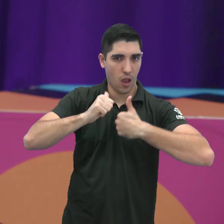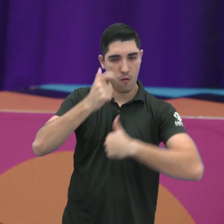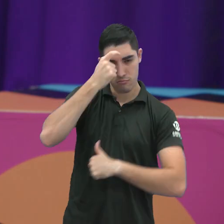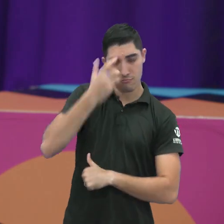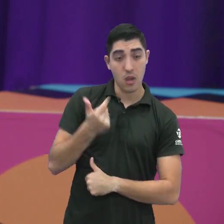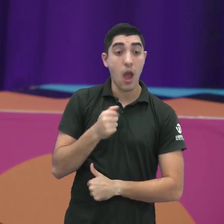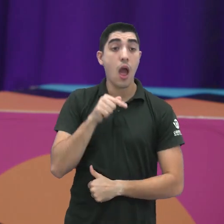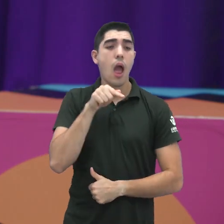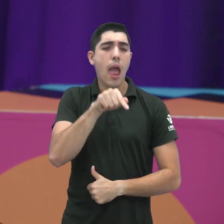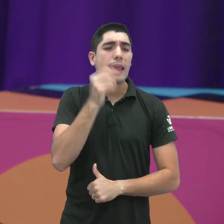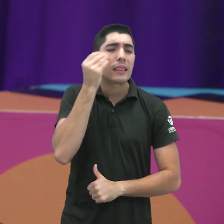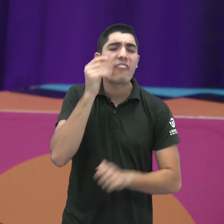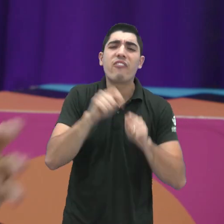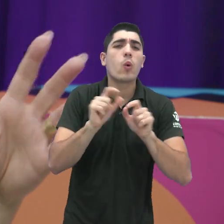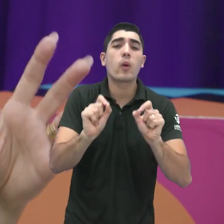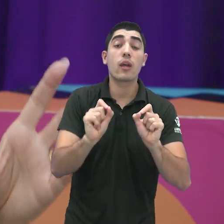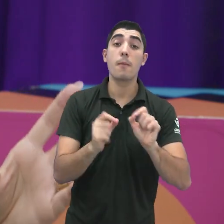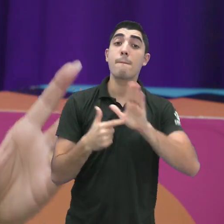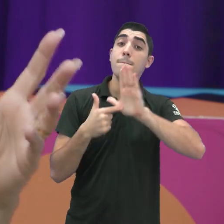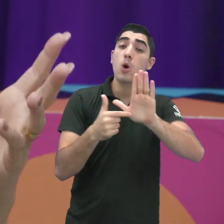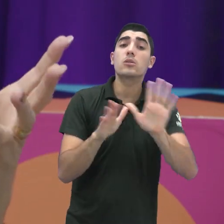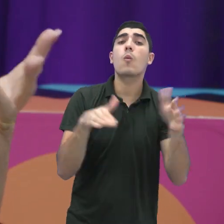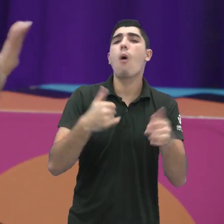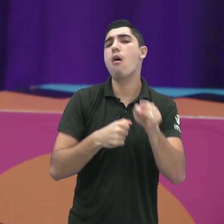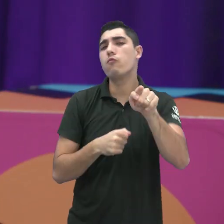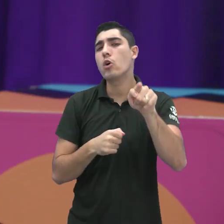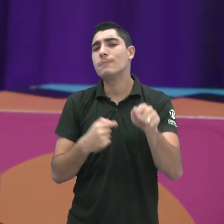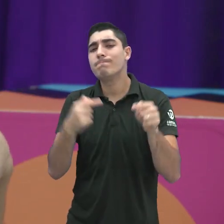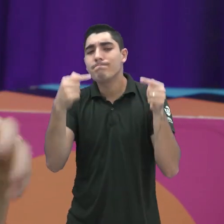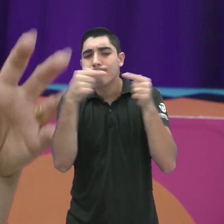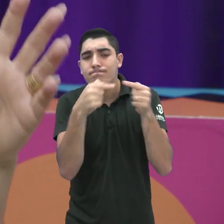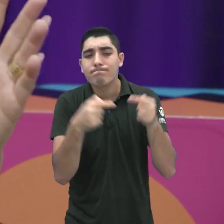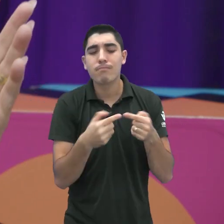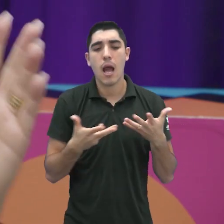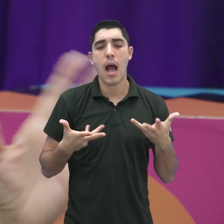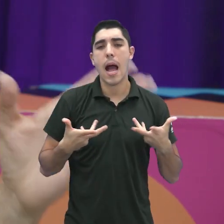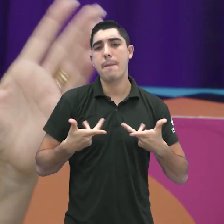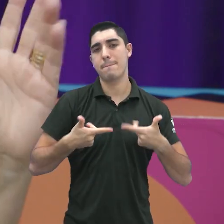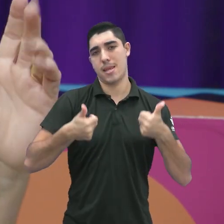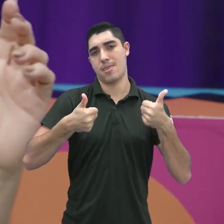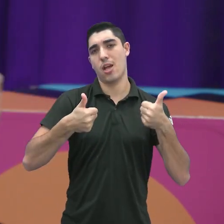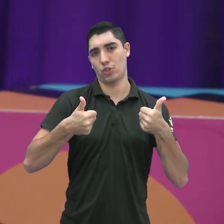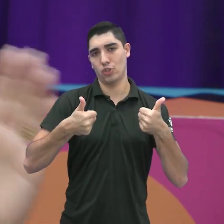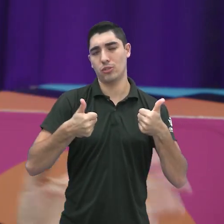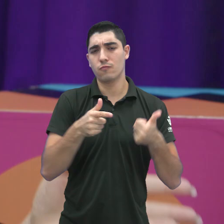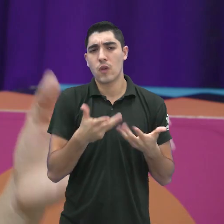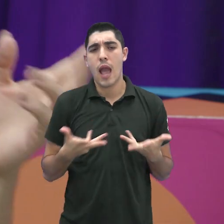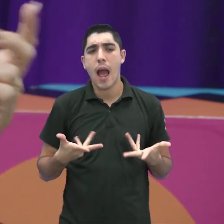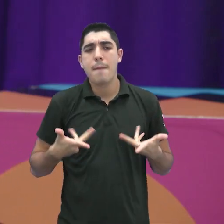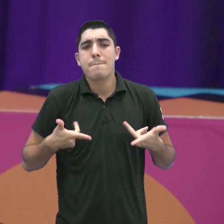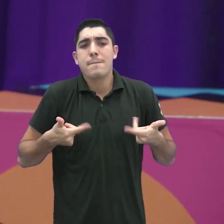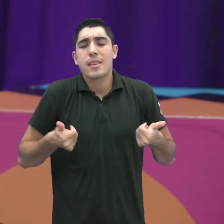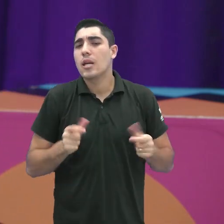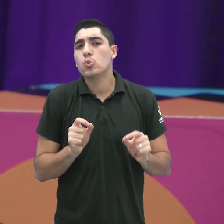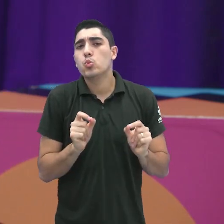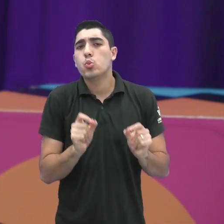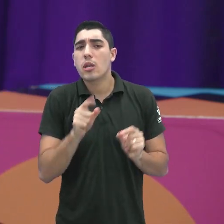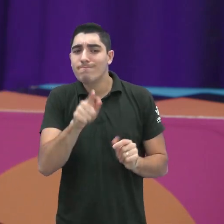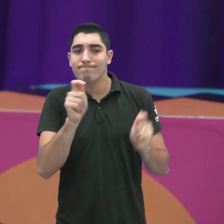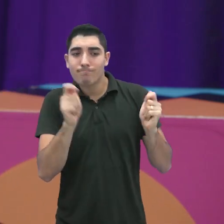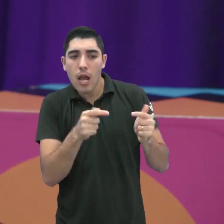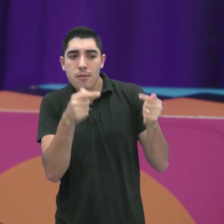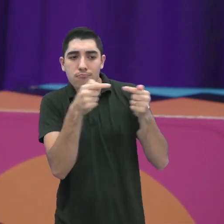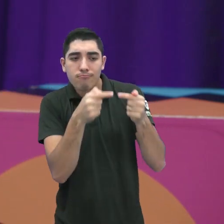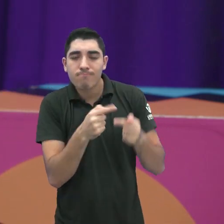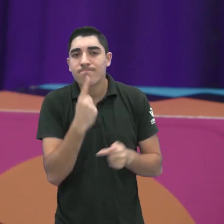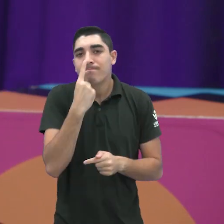habilidades, né? Para que área que você trilharia e daria certo, e